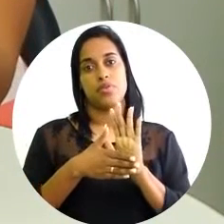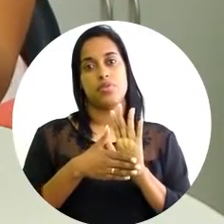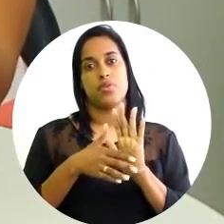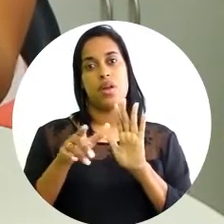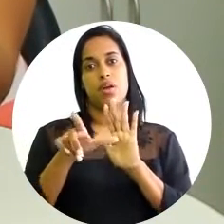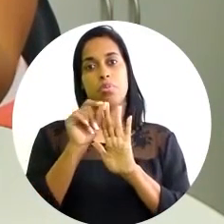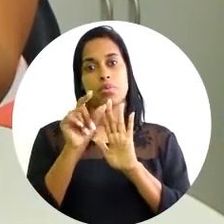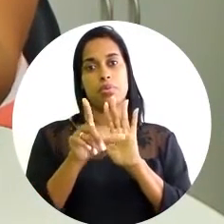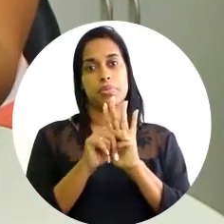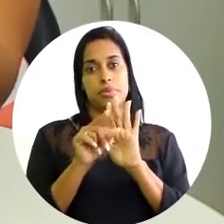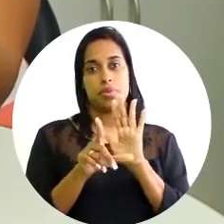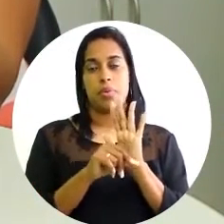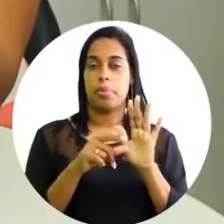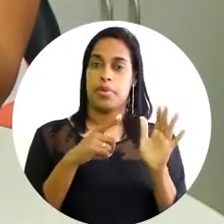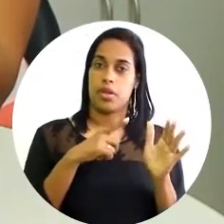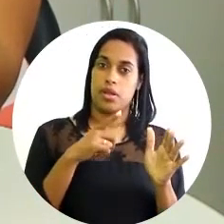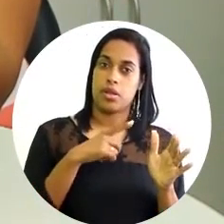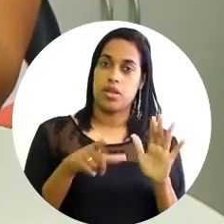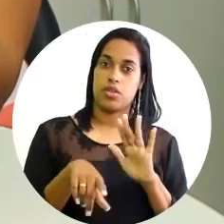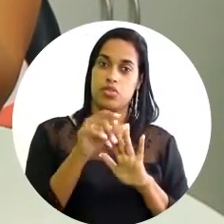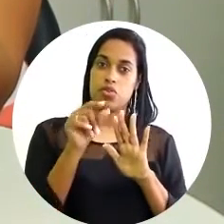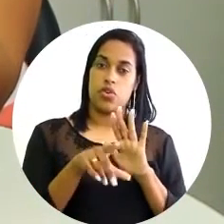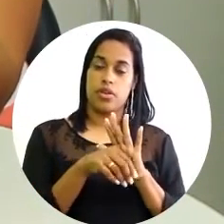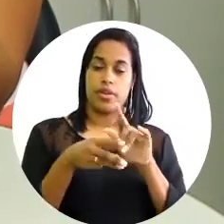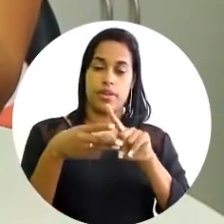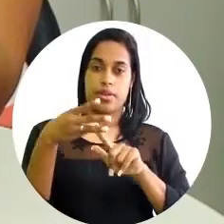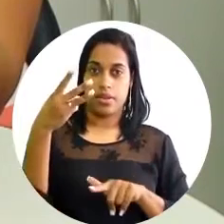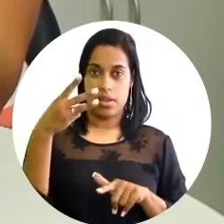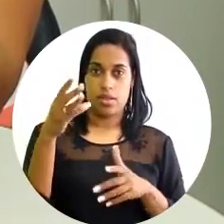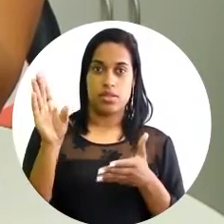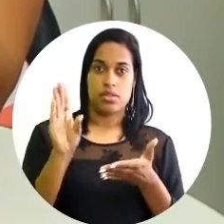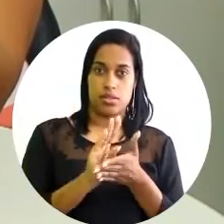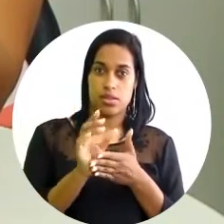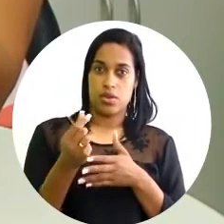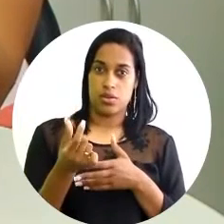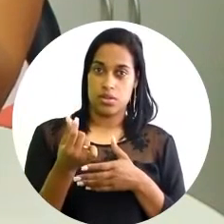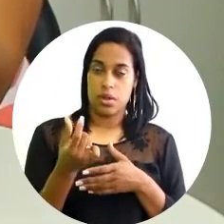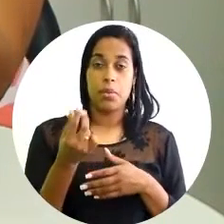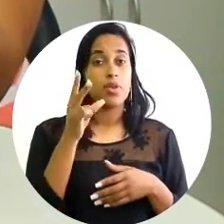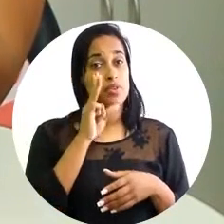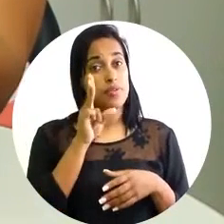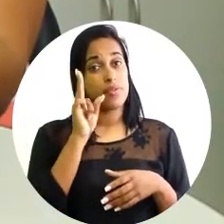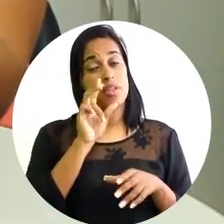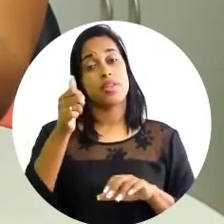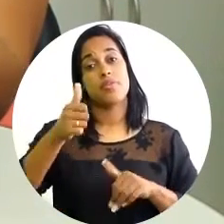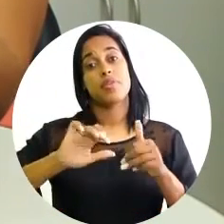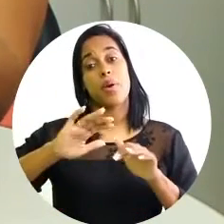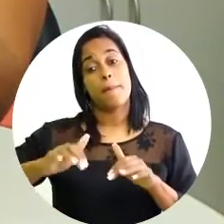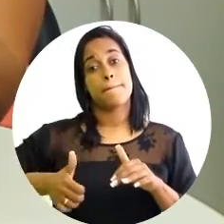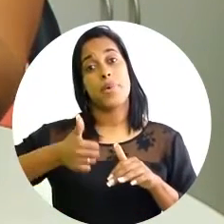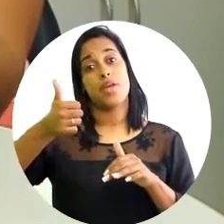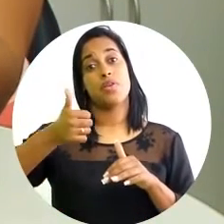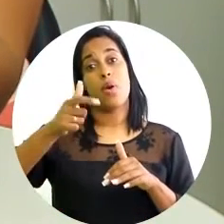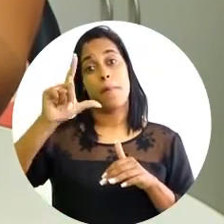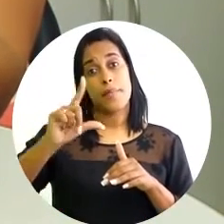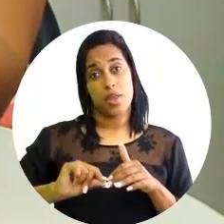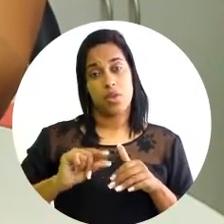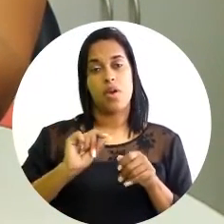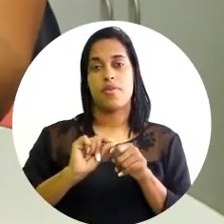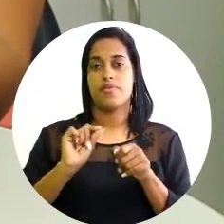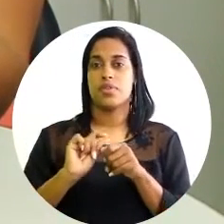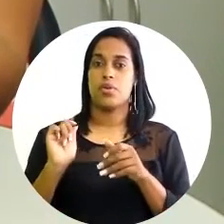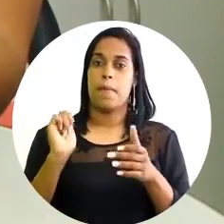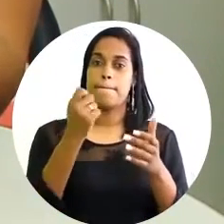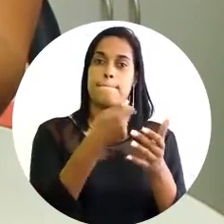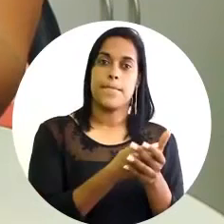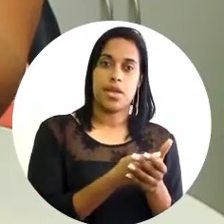entre os itens, né? Porque a gente tem que escolher 3 orçamentos e desse aí verificar o menor e